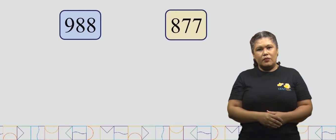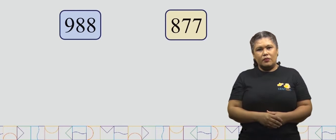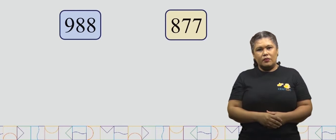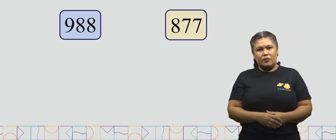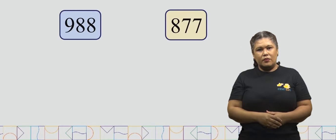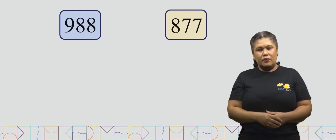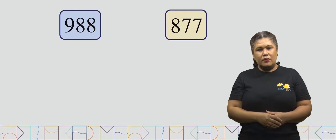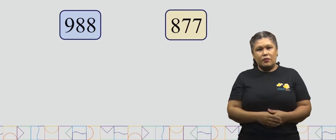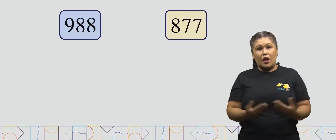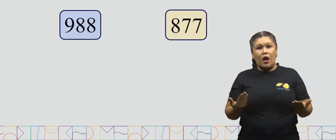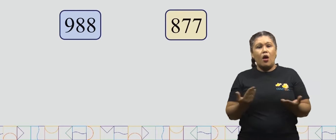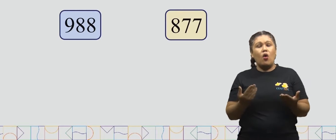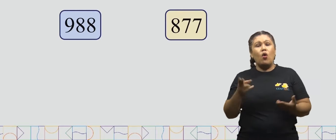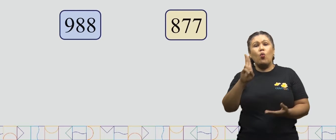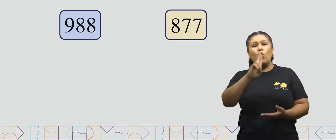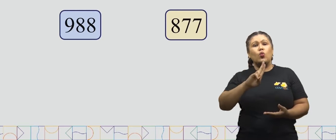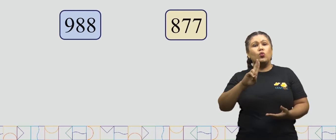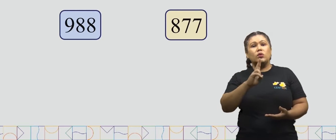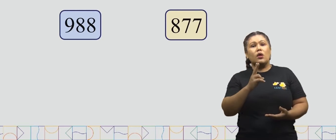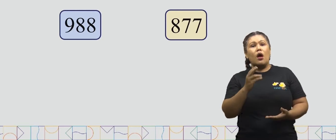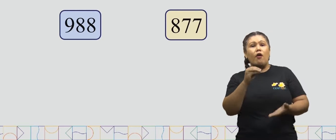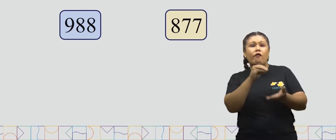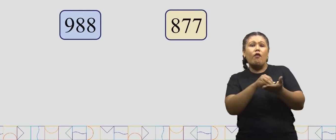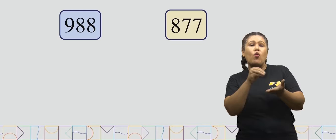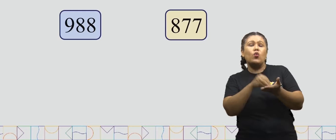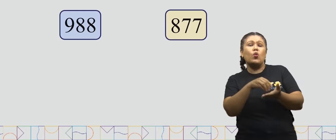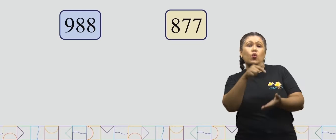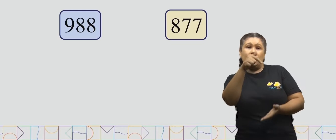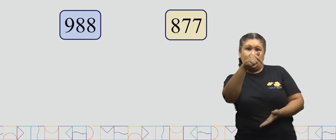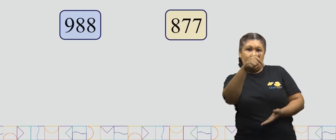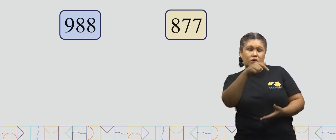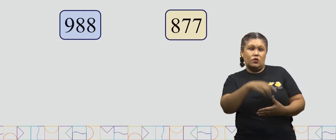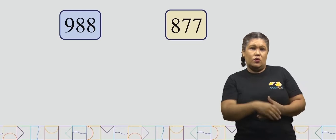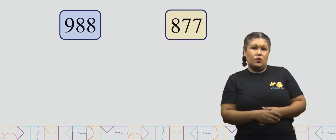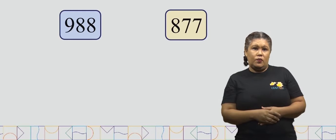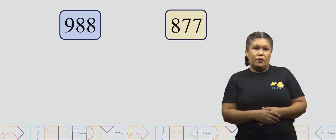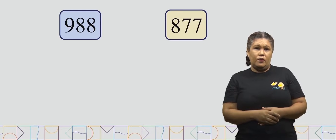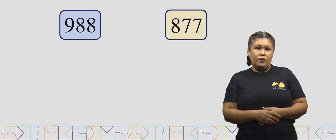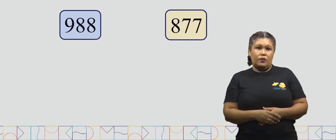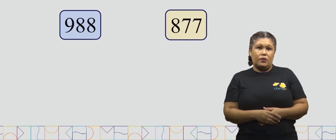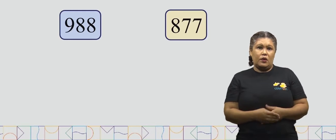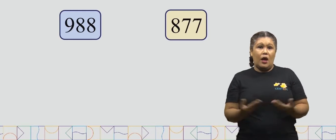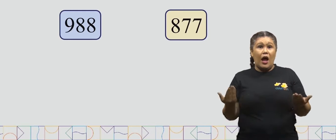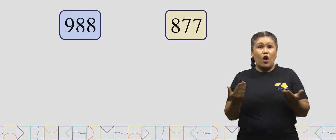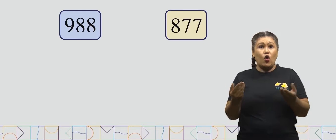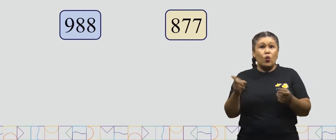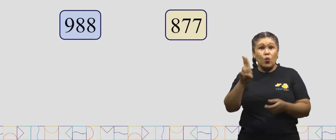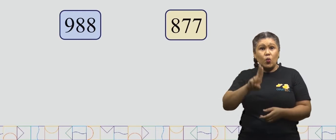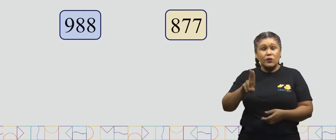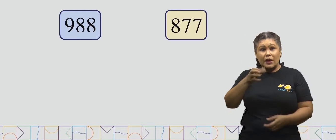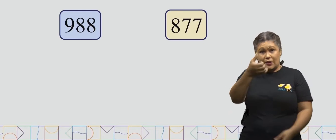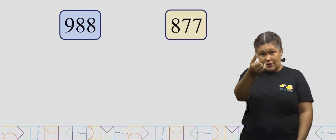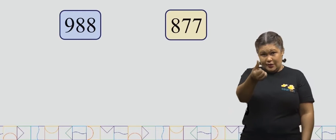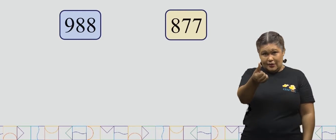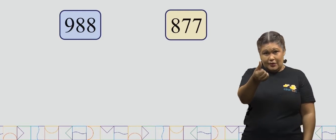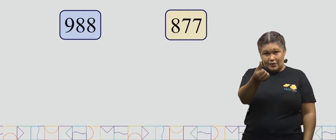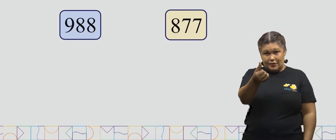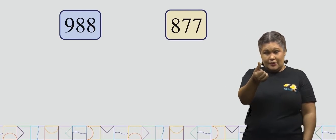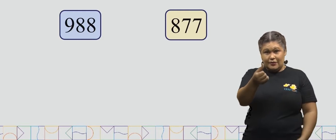877. Vamos usar agora o outro 7 que restou e os dois